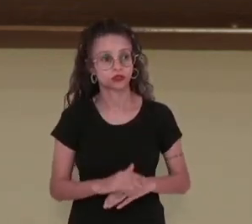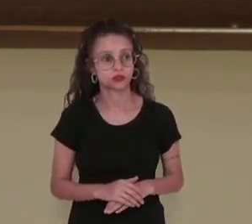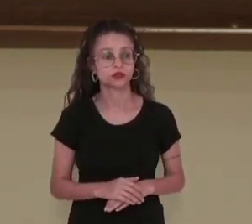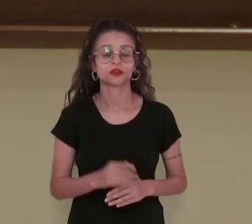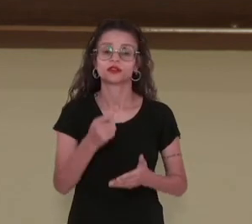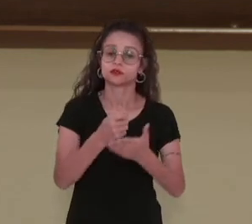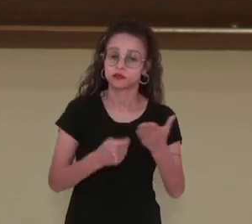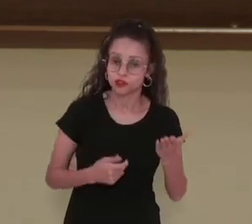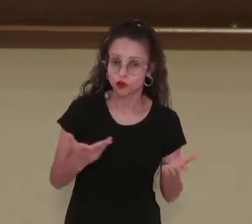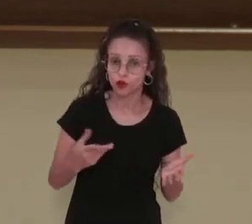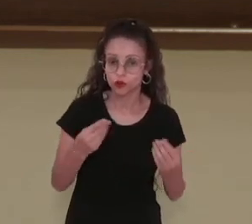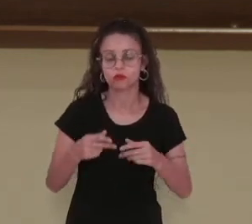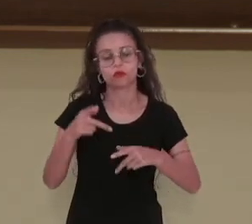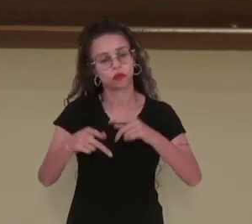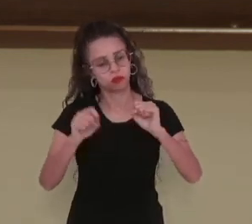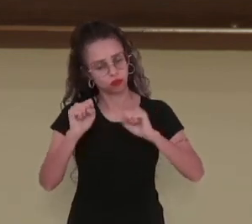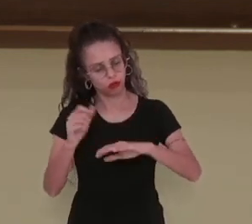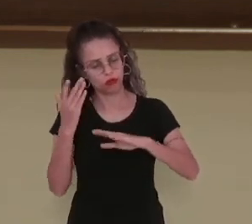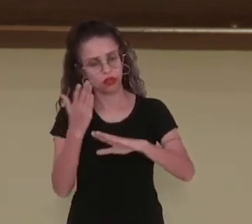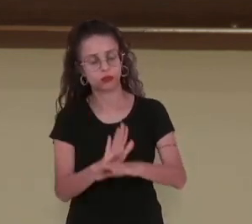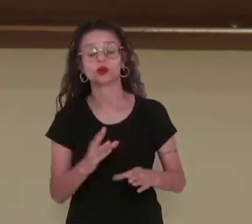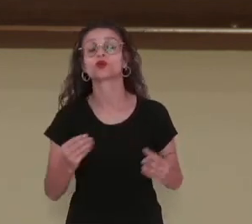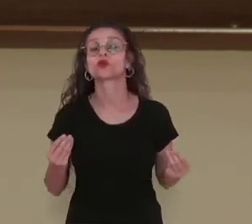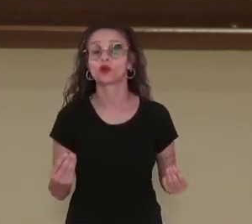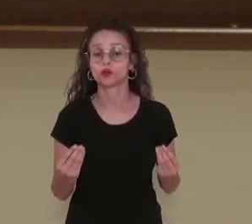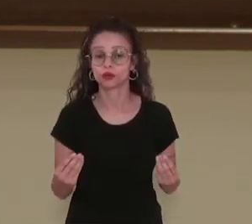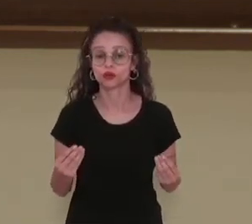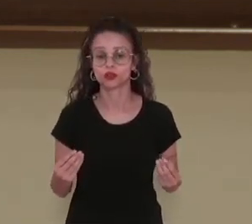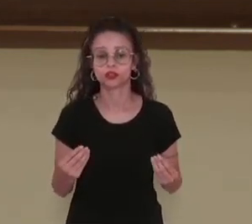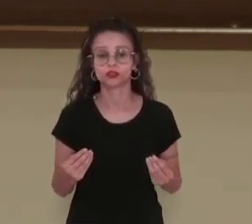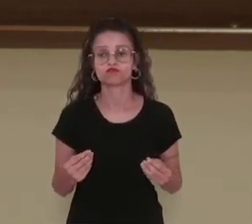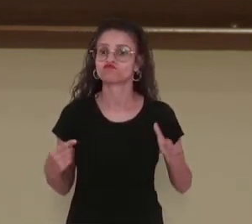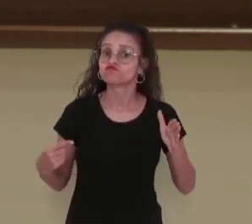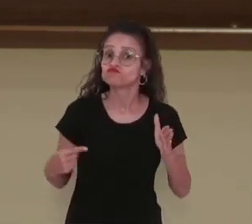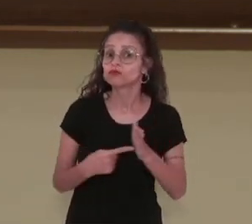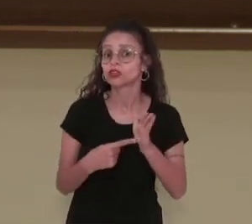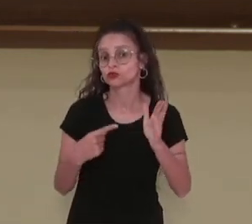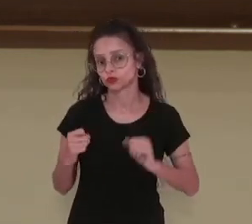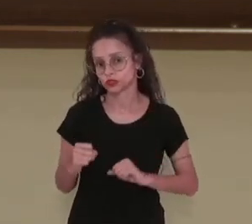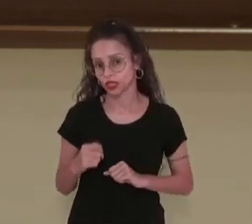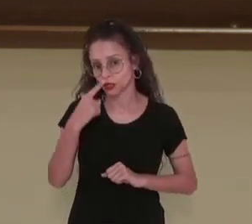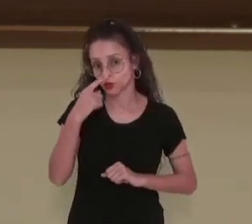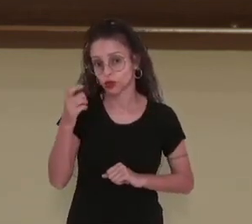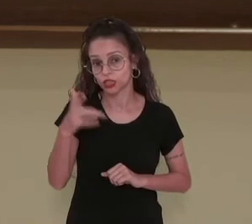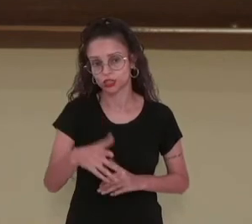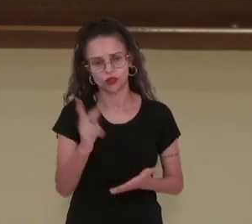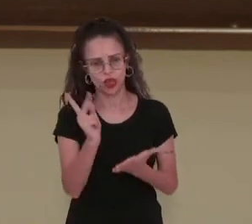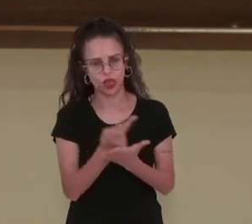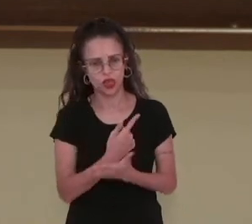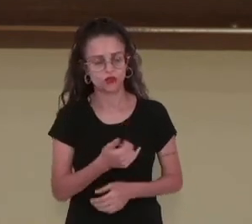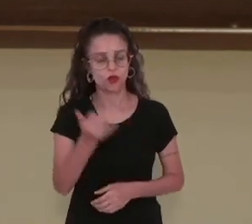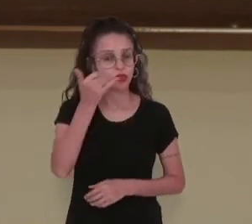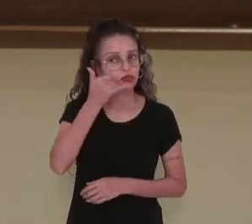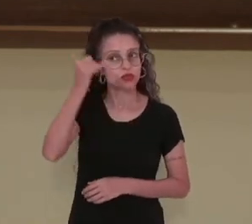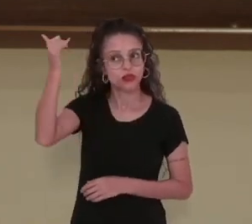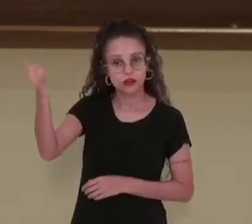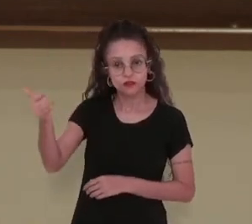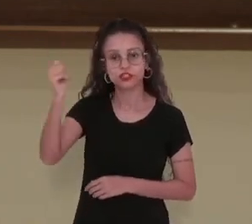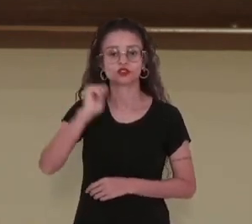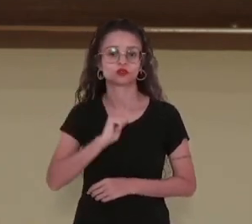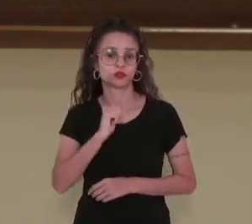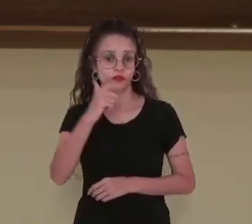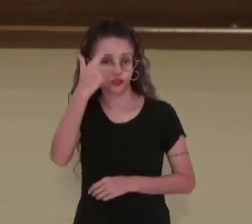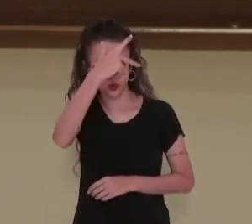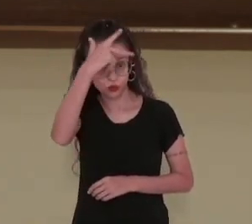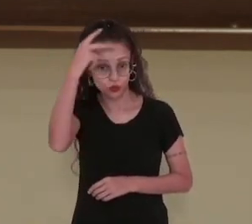escrevo, a população pode colaborar denunciando o lixo irregular, telefonando para